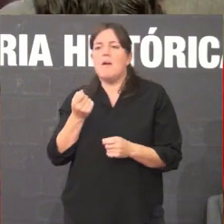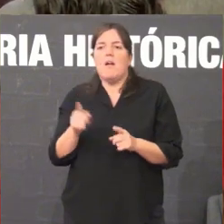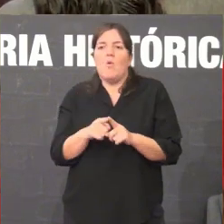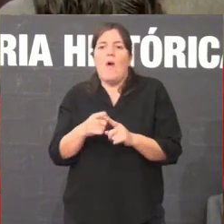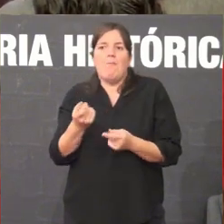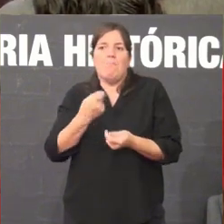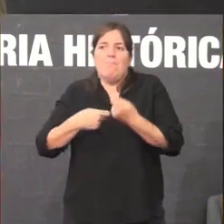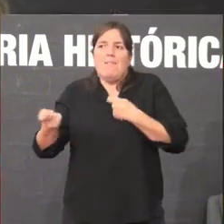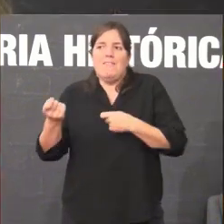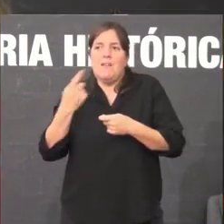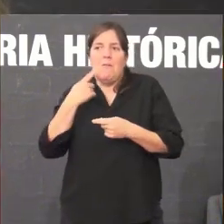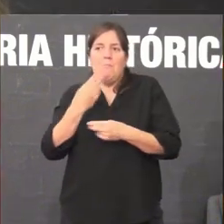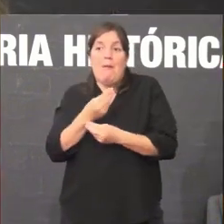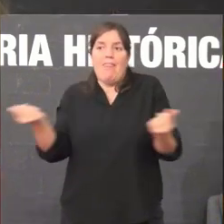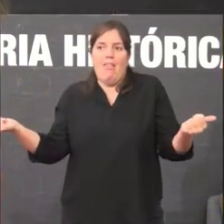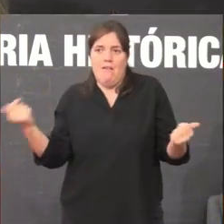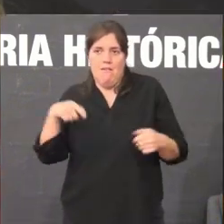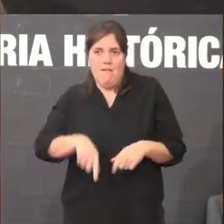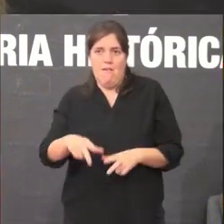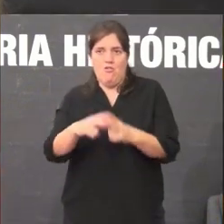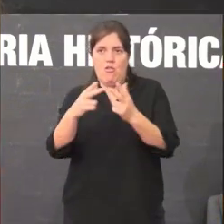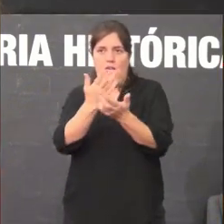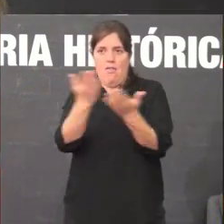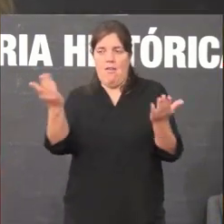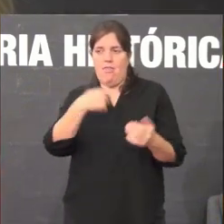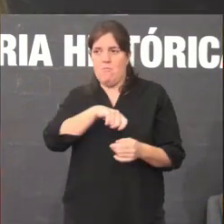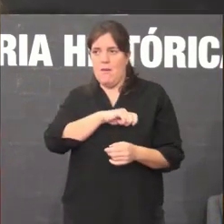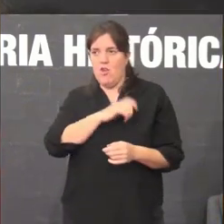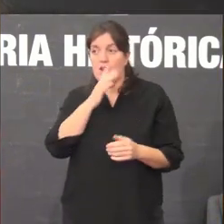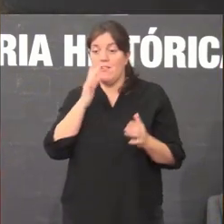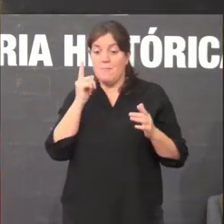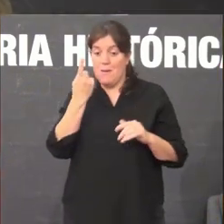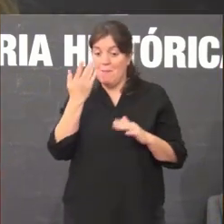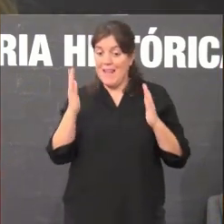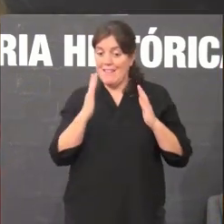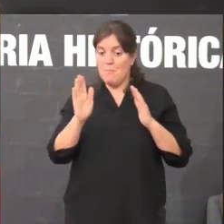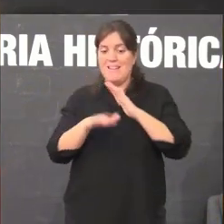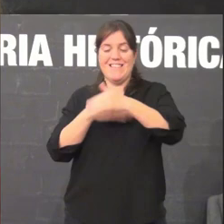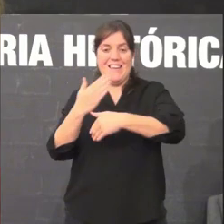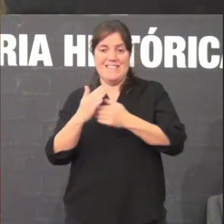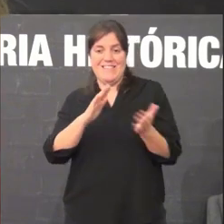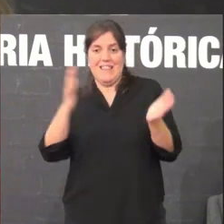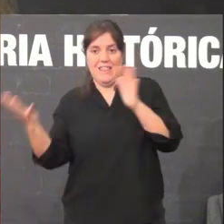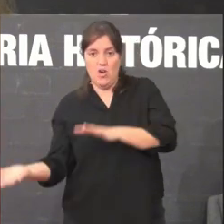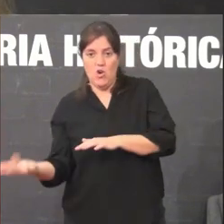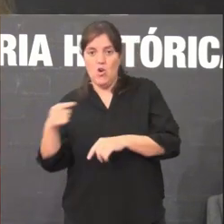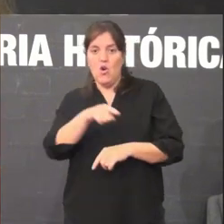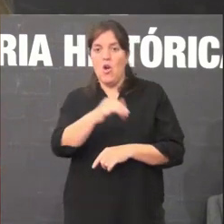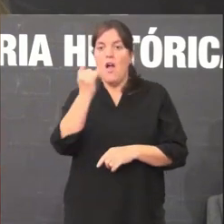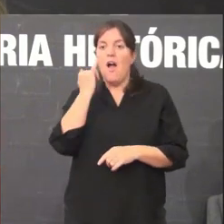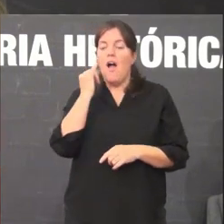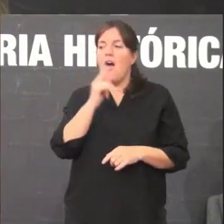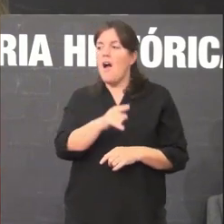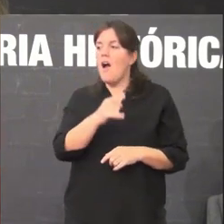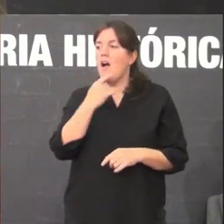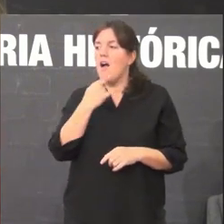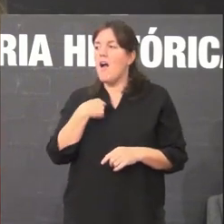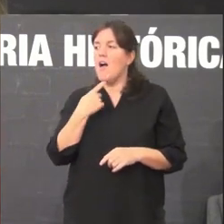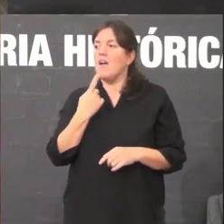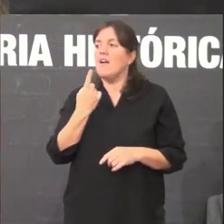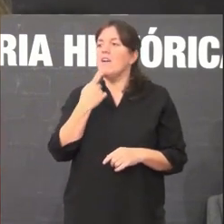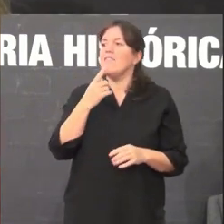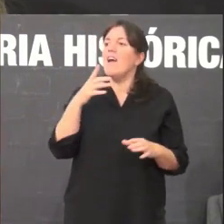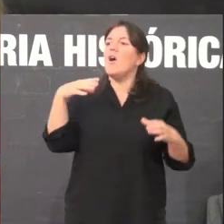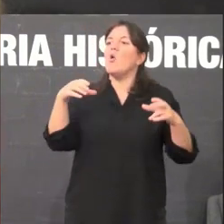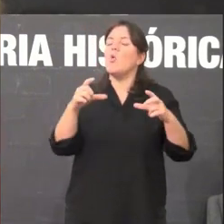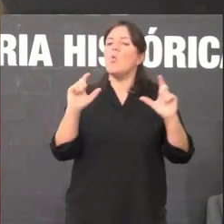na sociedade espanhola. Nesta primeira etapa da transição, a decisão do governo da União do Centro Democrático